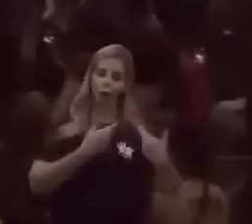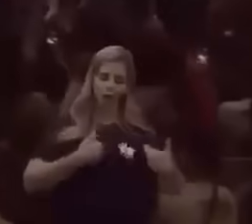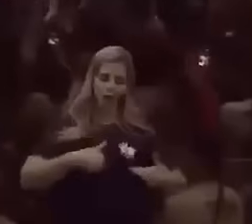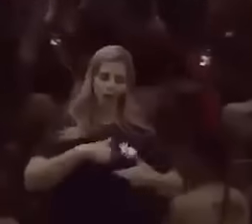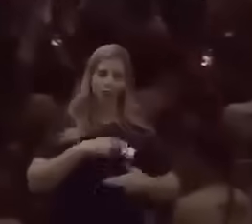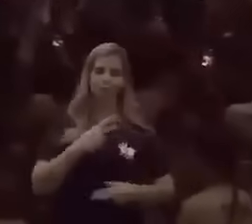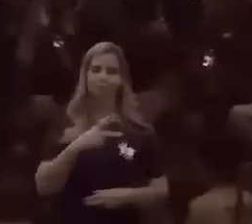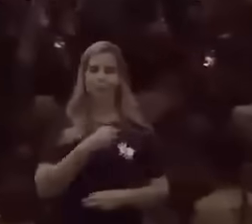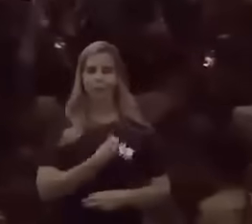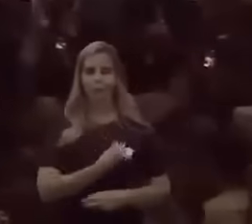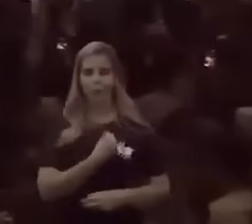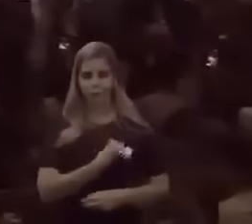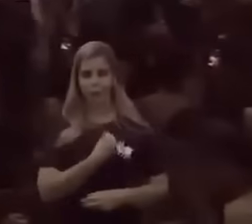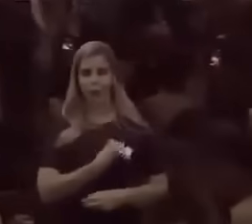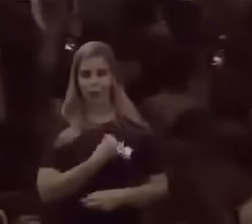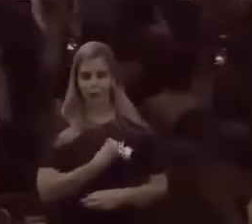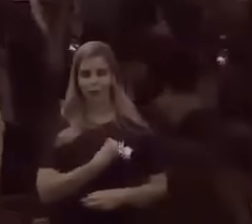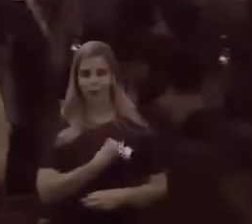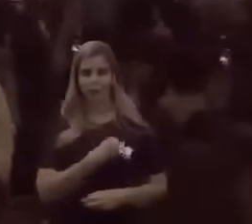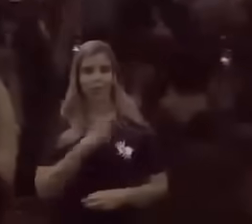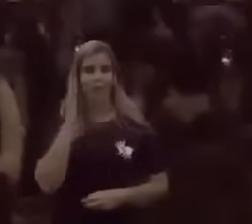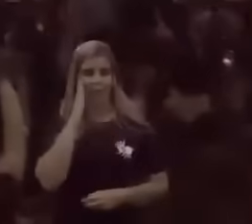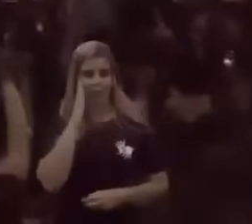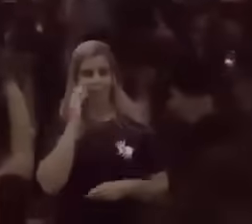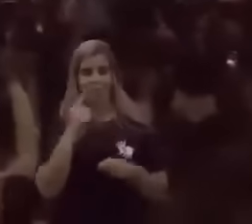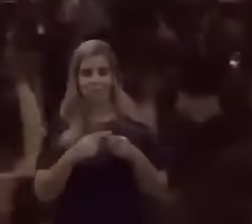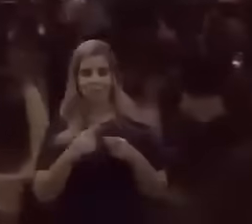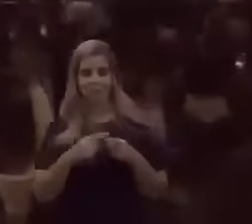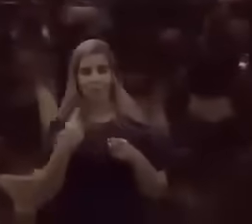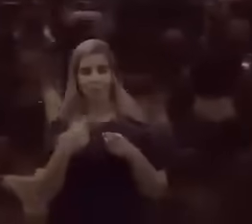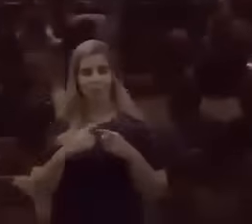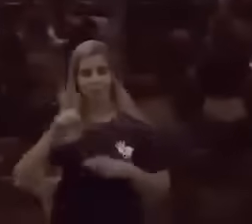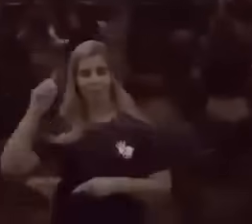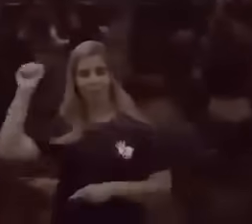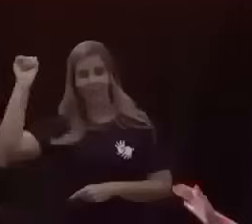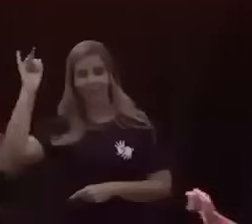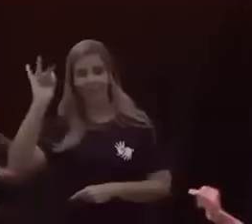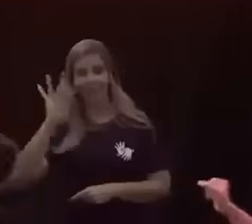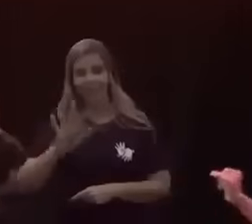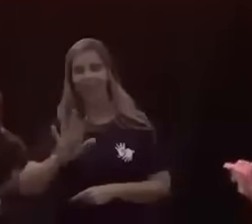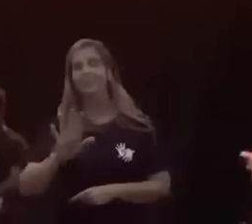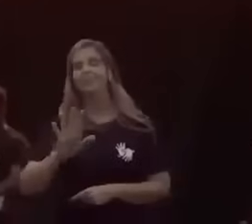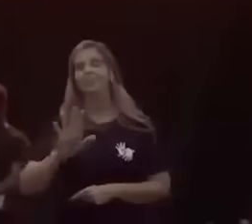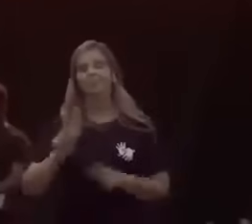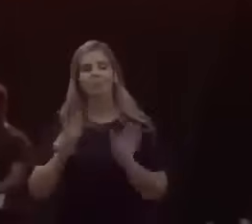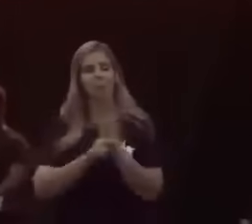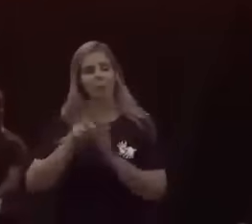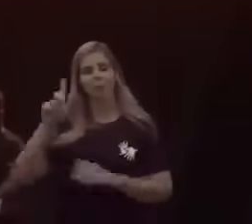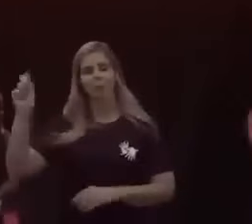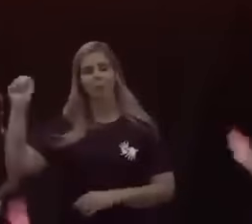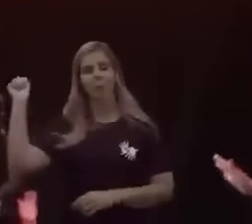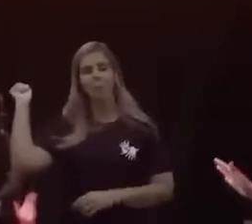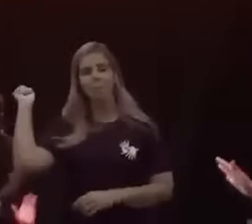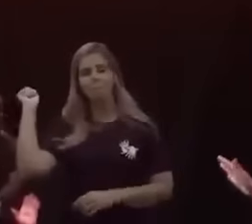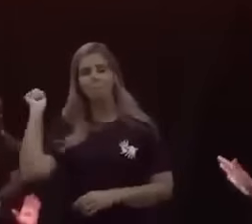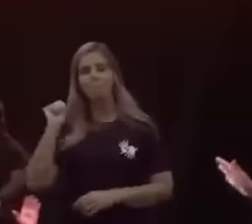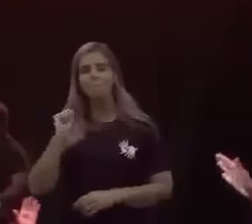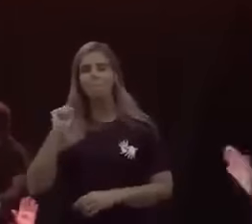sua vida. Sabem por quê? Porque a graça de Deus é maior do que o nosso